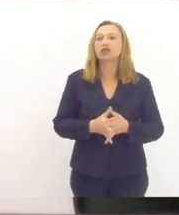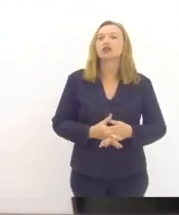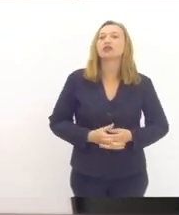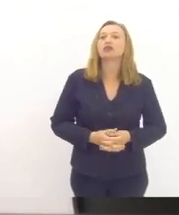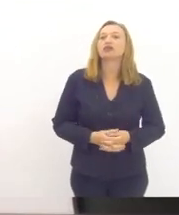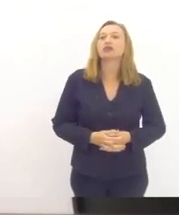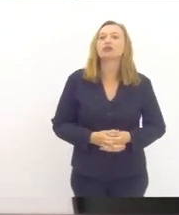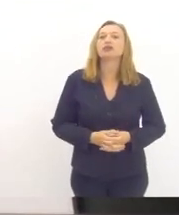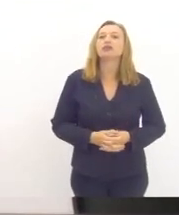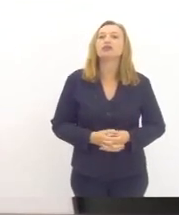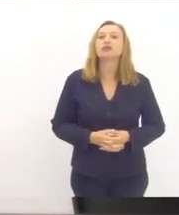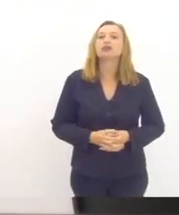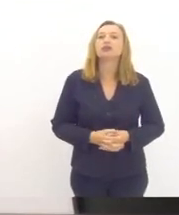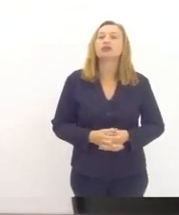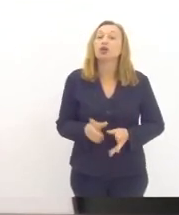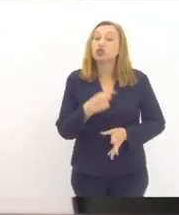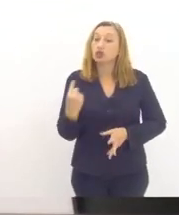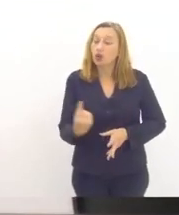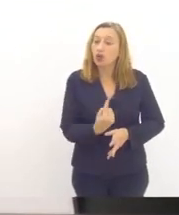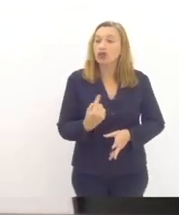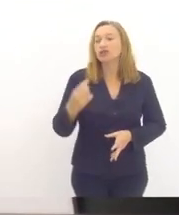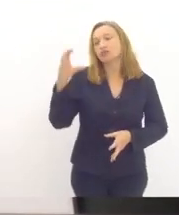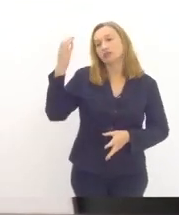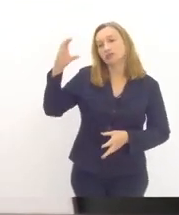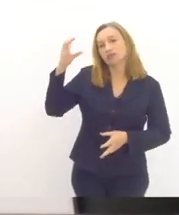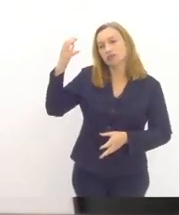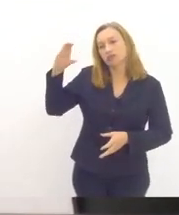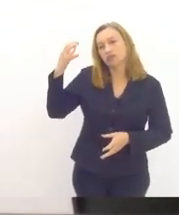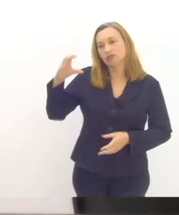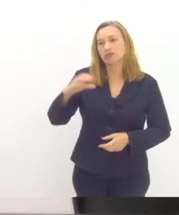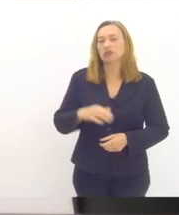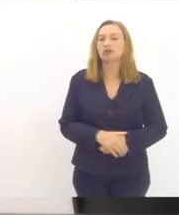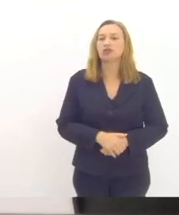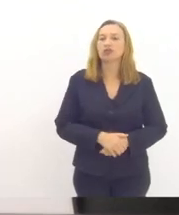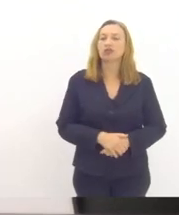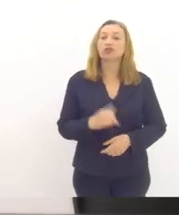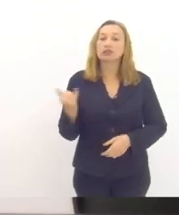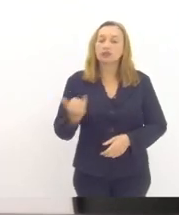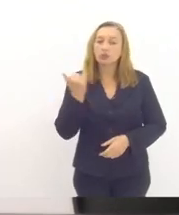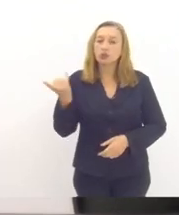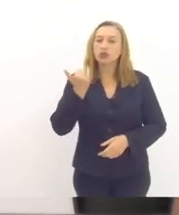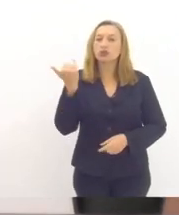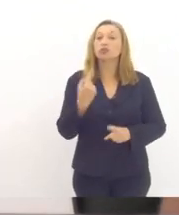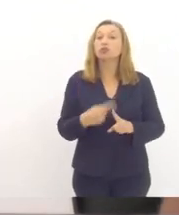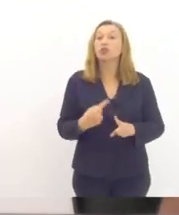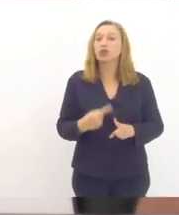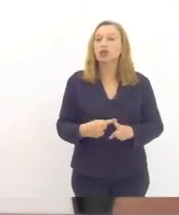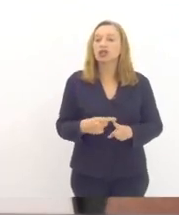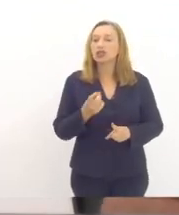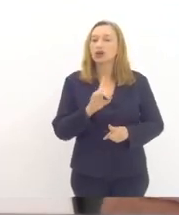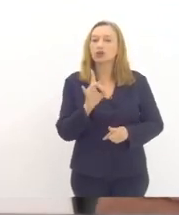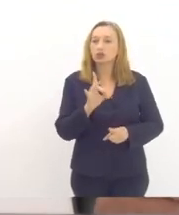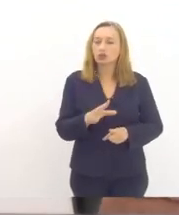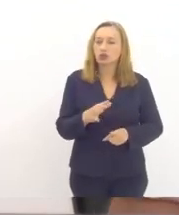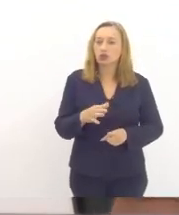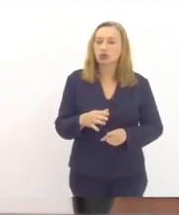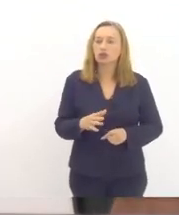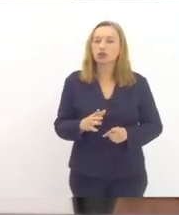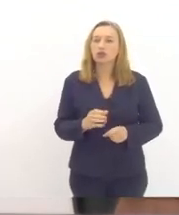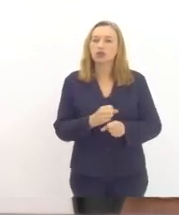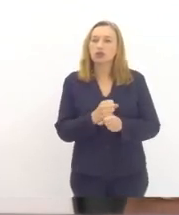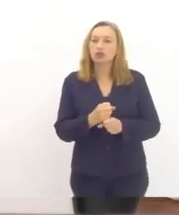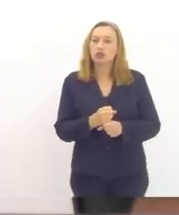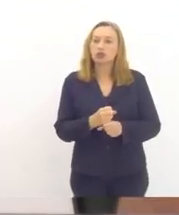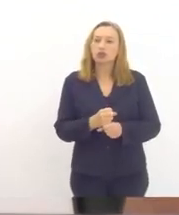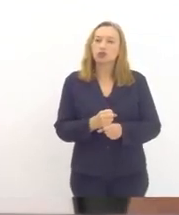assim, nós, em Niterói, eu considero muito importante, porque não só para os anos finais